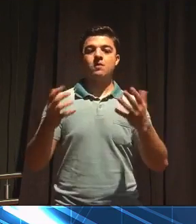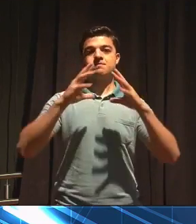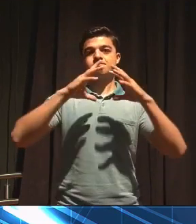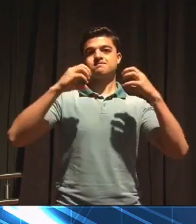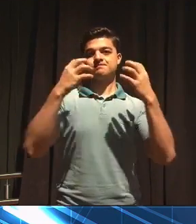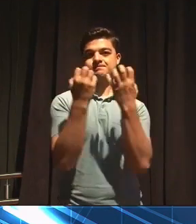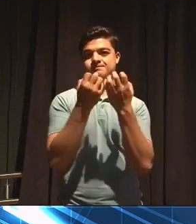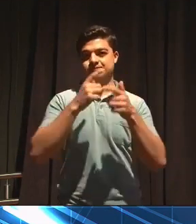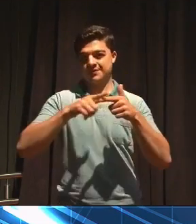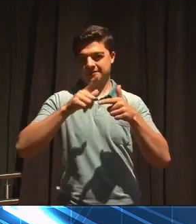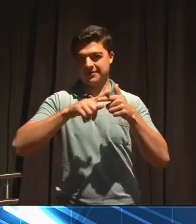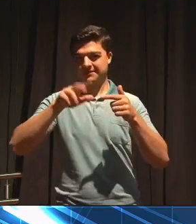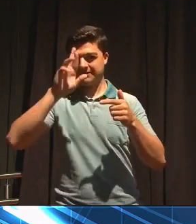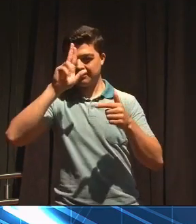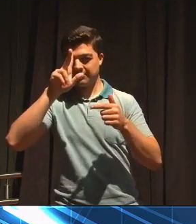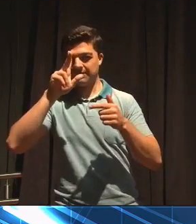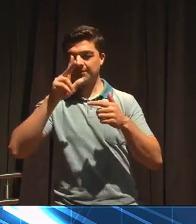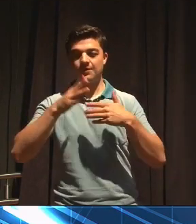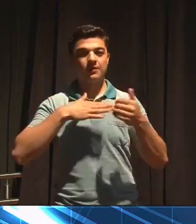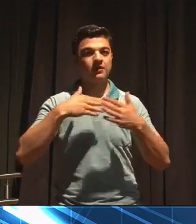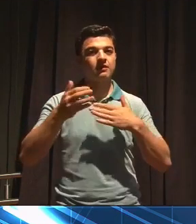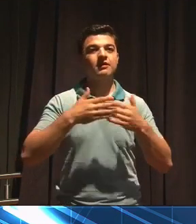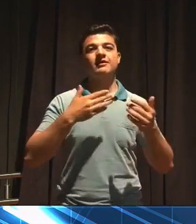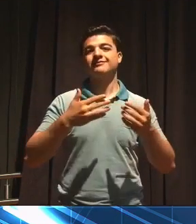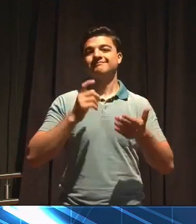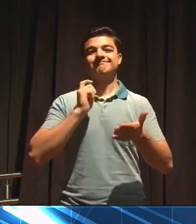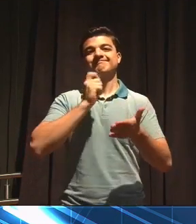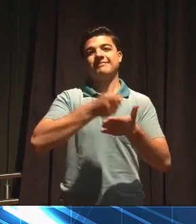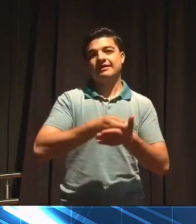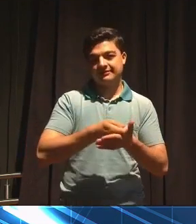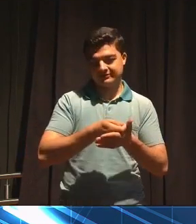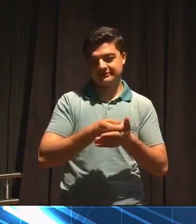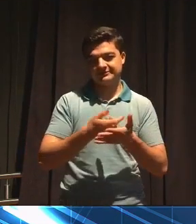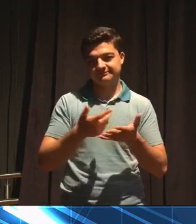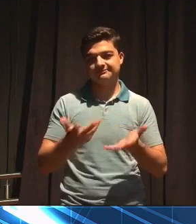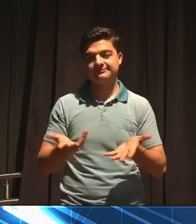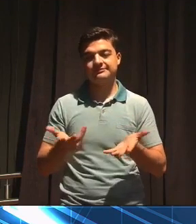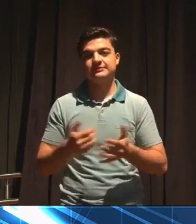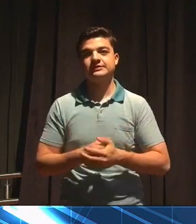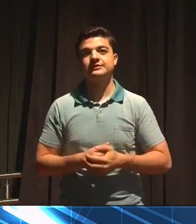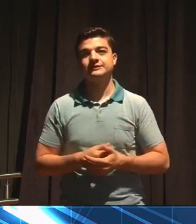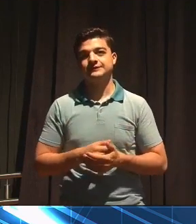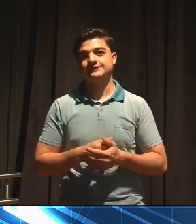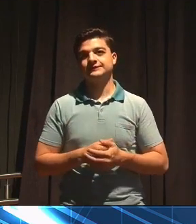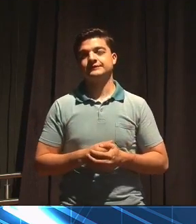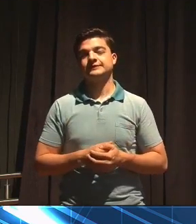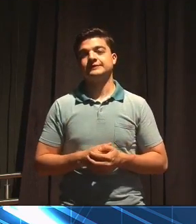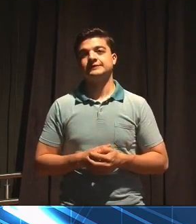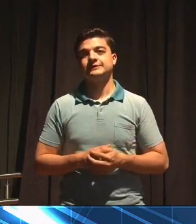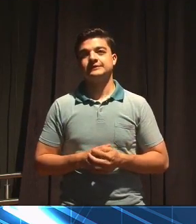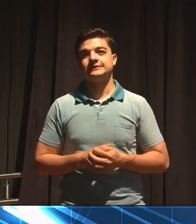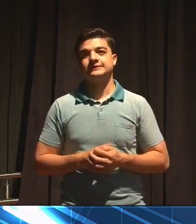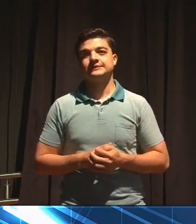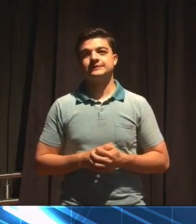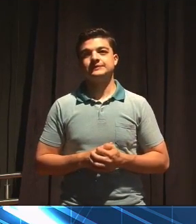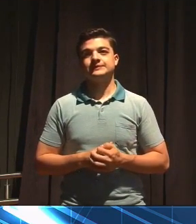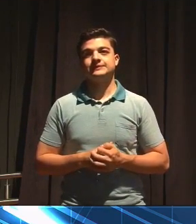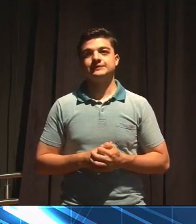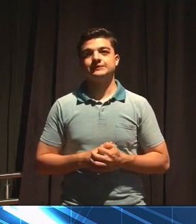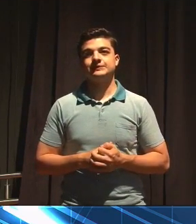problema que foi causado e parou alguma operação no meio do dia. Então, fica muito fácil de mensurar.